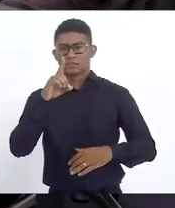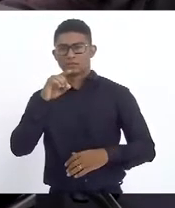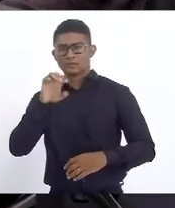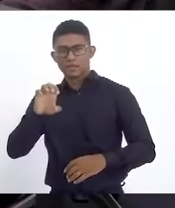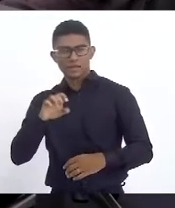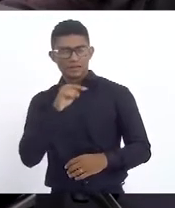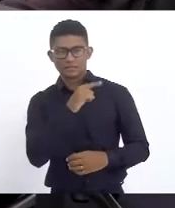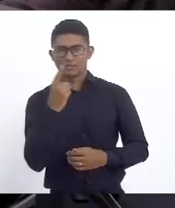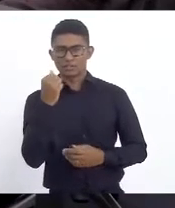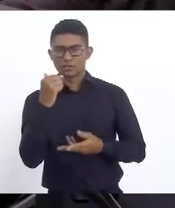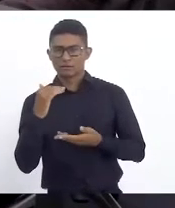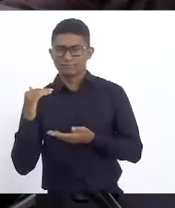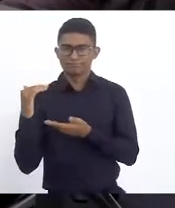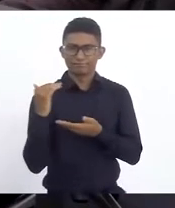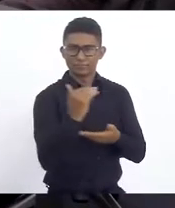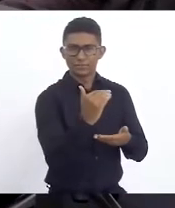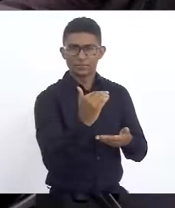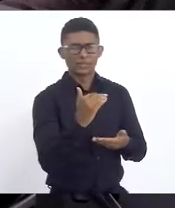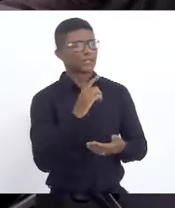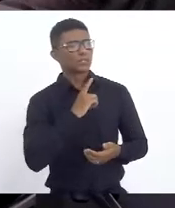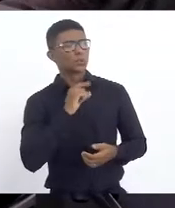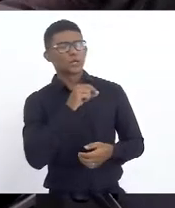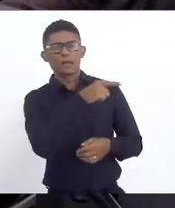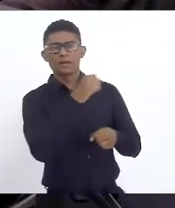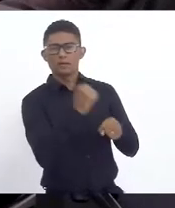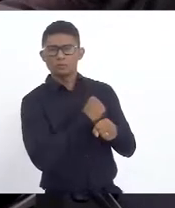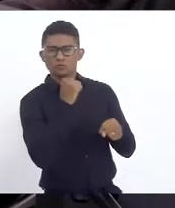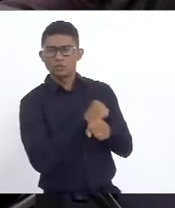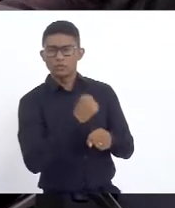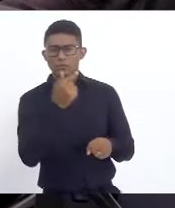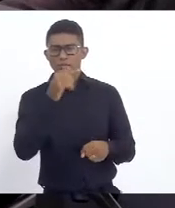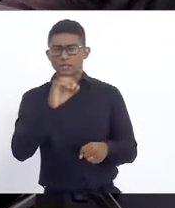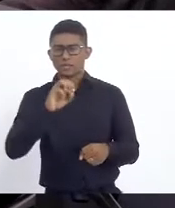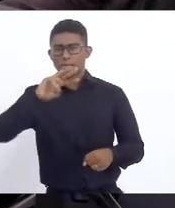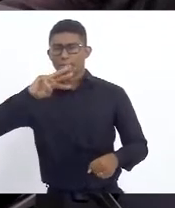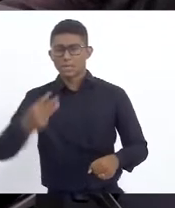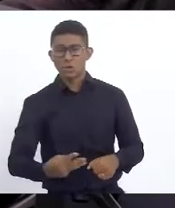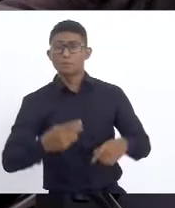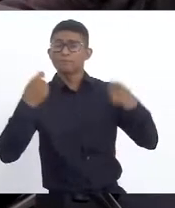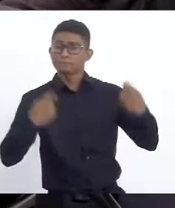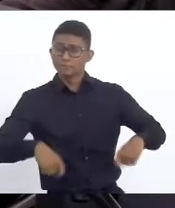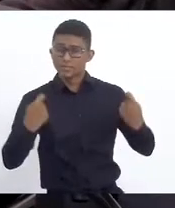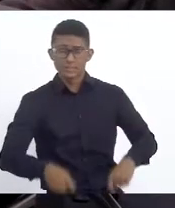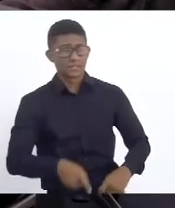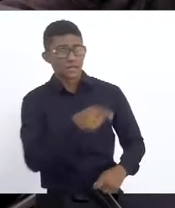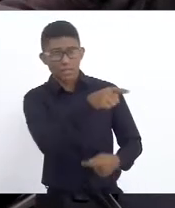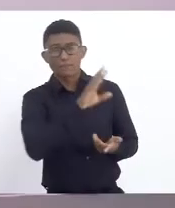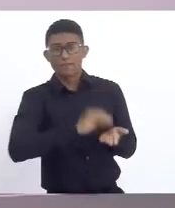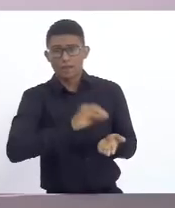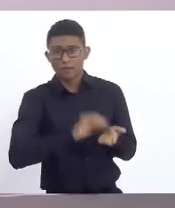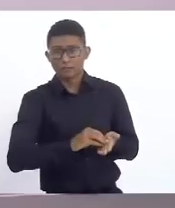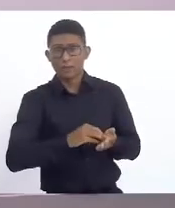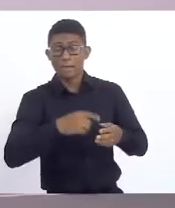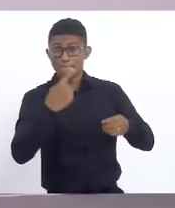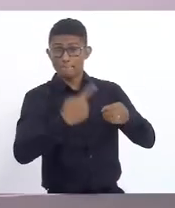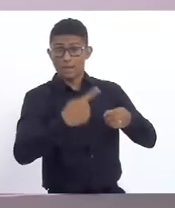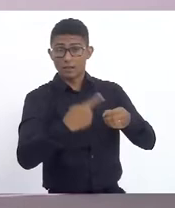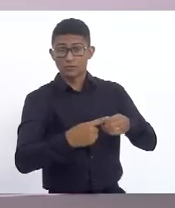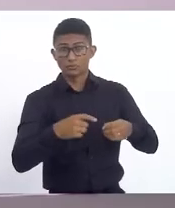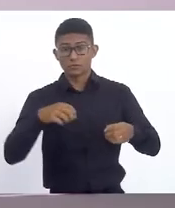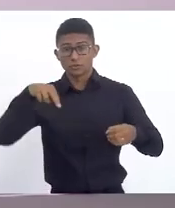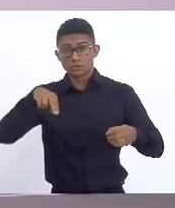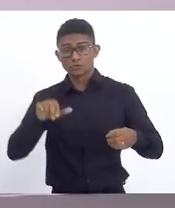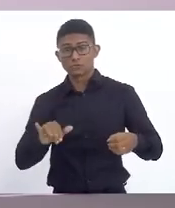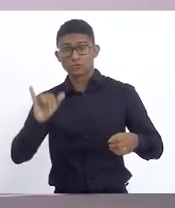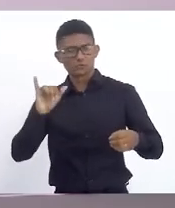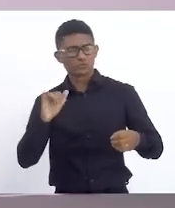onde está a agência, tem uma obra de 70 milhões para ser feita na Lagoinha, que é um bairro de Nova Iguaçu, que o